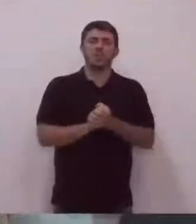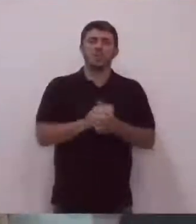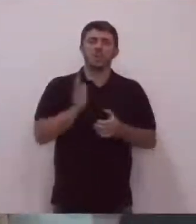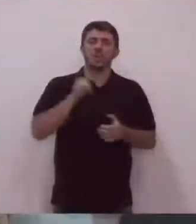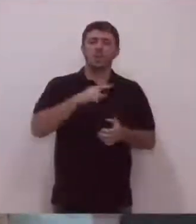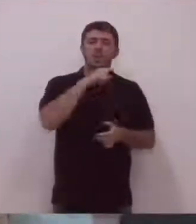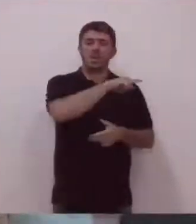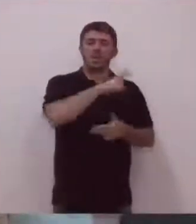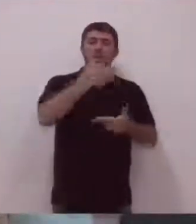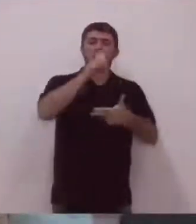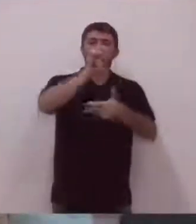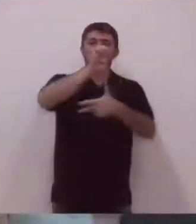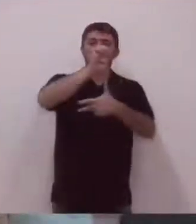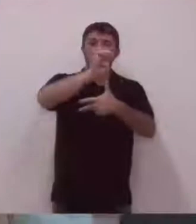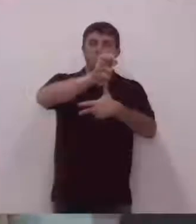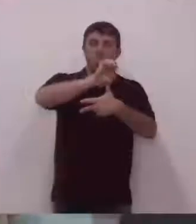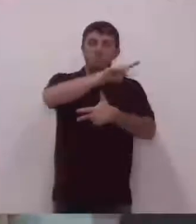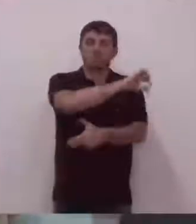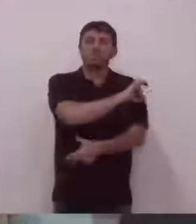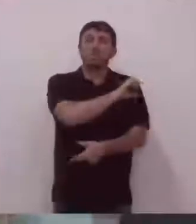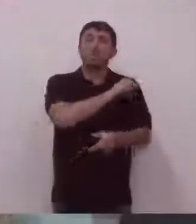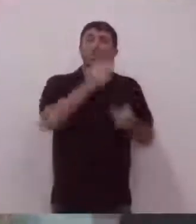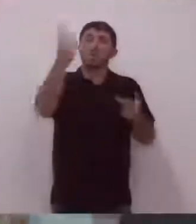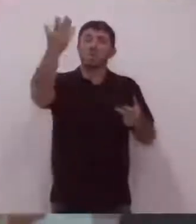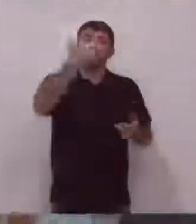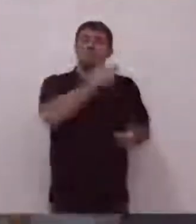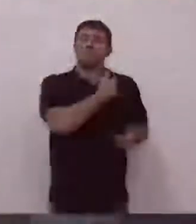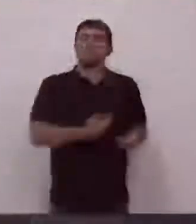prefeito não fala com o Estado? Então, por essa noite é só.